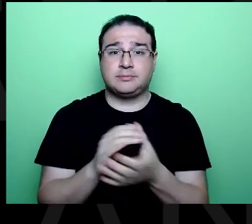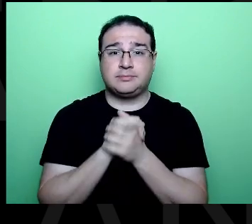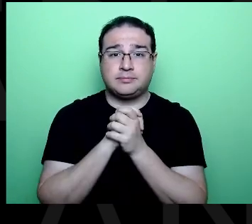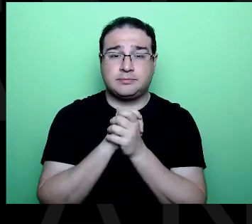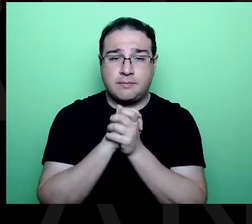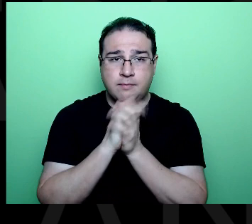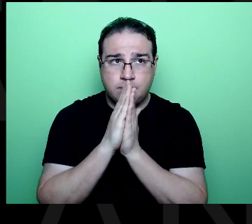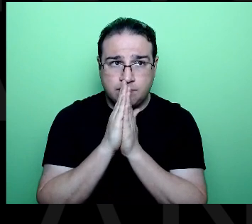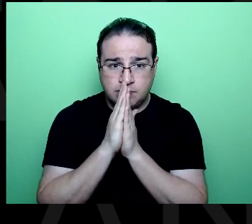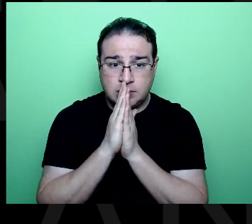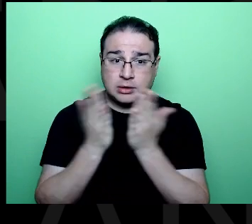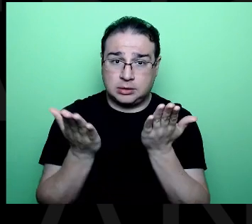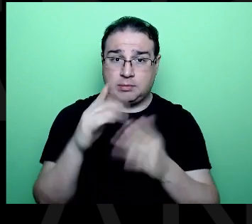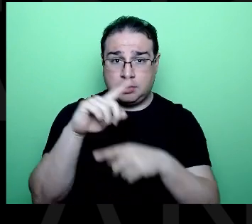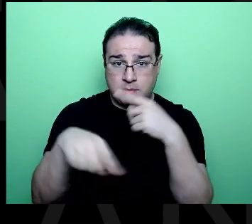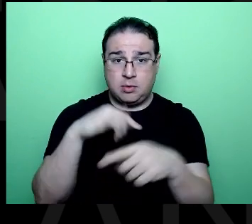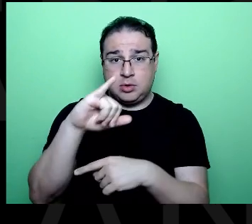do Brasil,